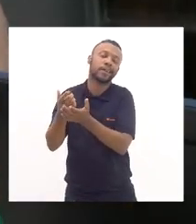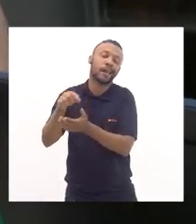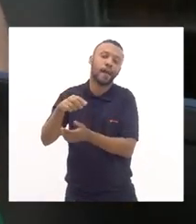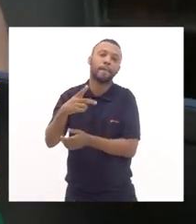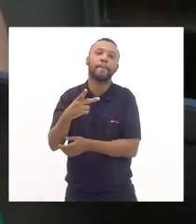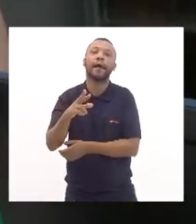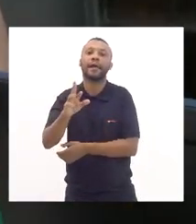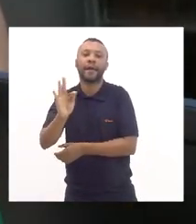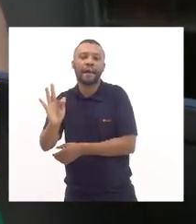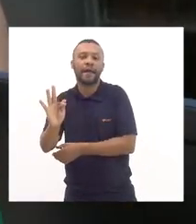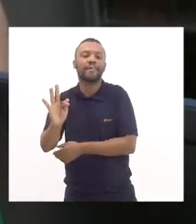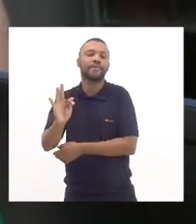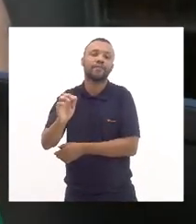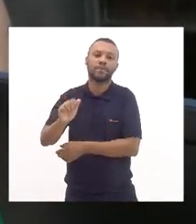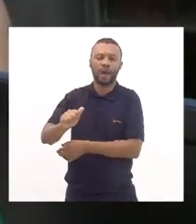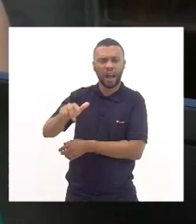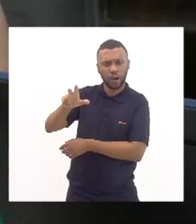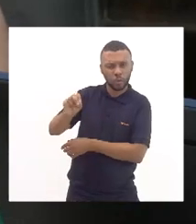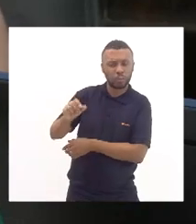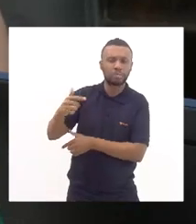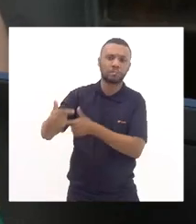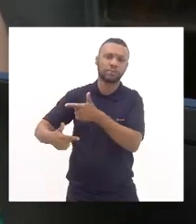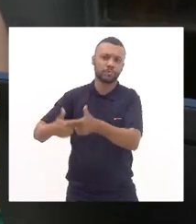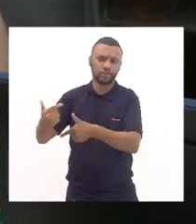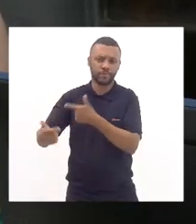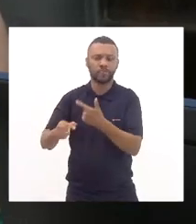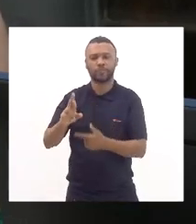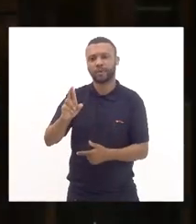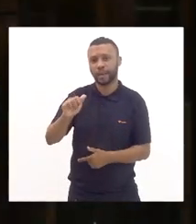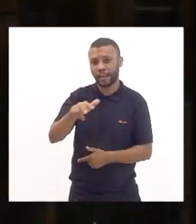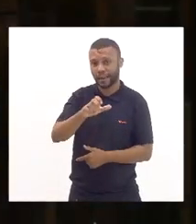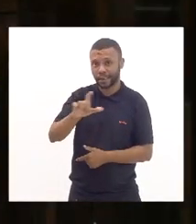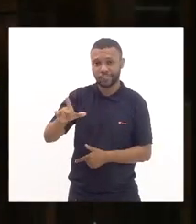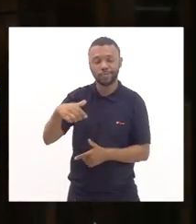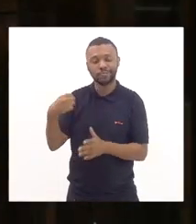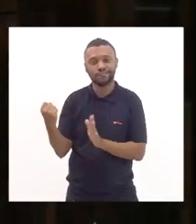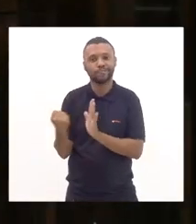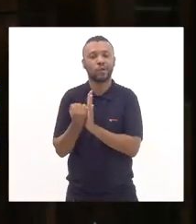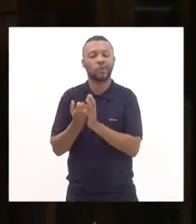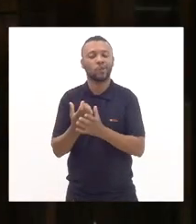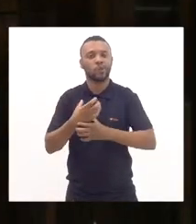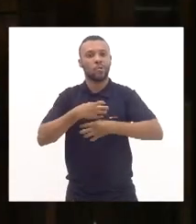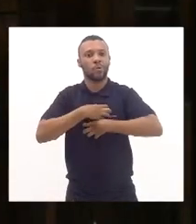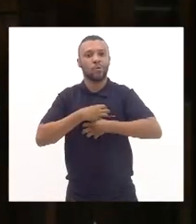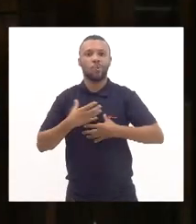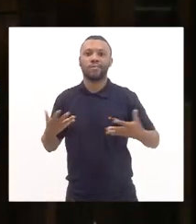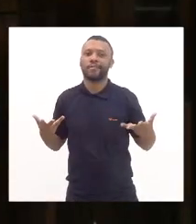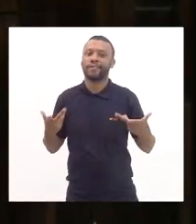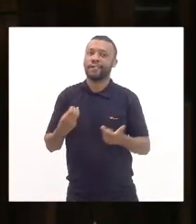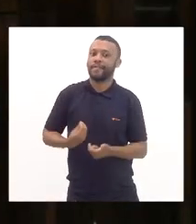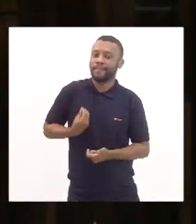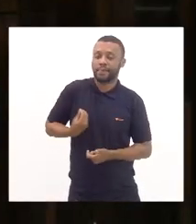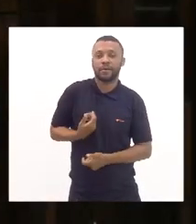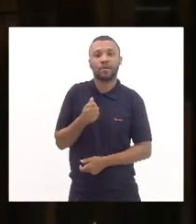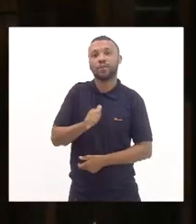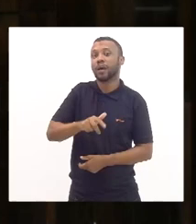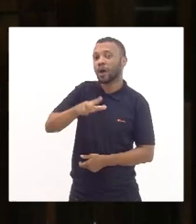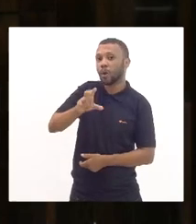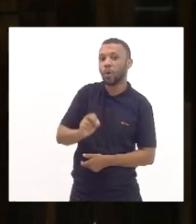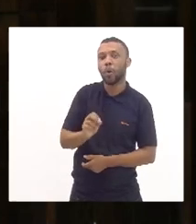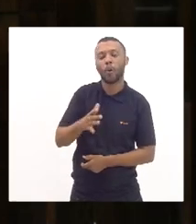aluno dela também há 15 anos, Raquel foi um divisor de águas na vida dos alunos dela